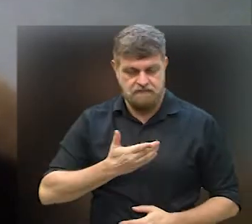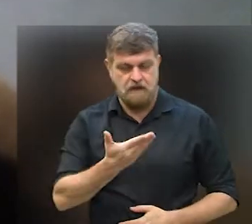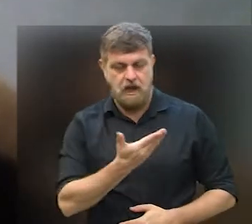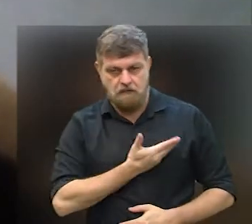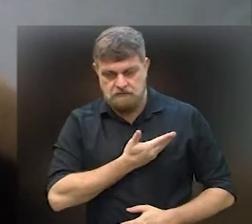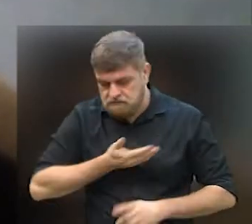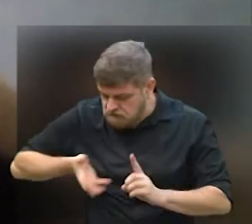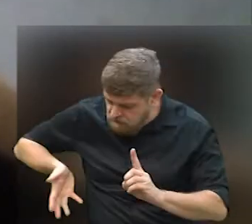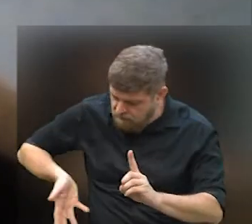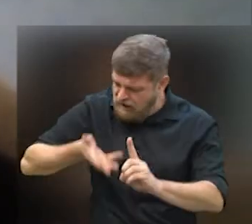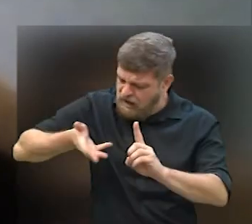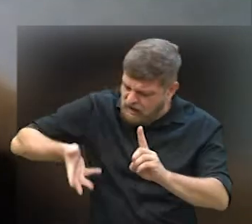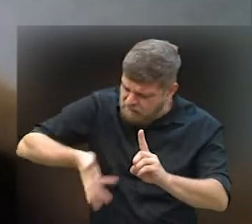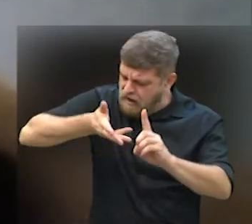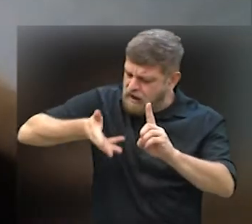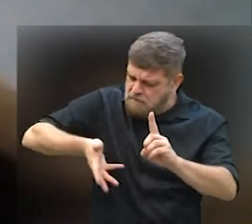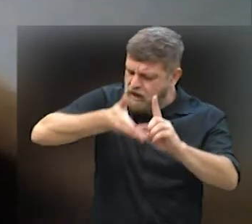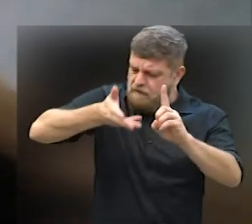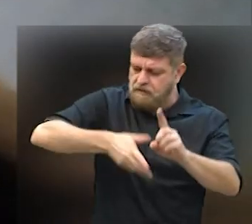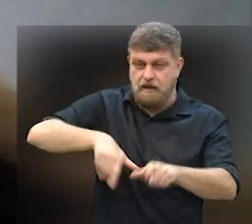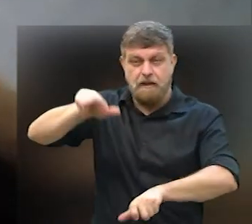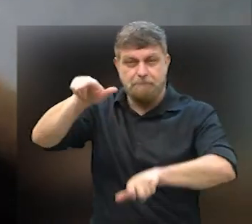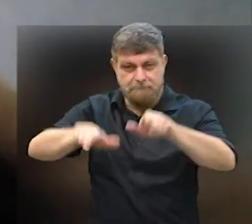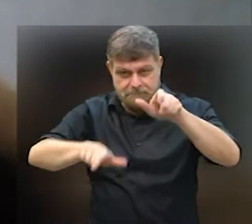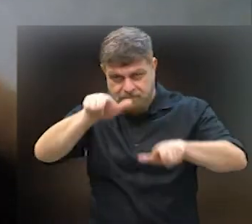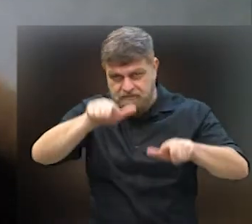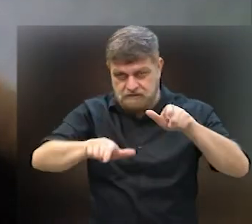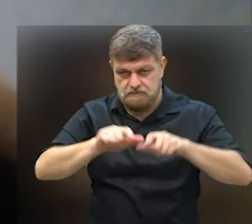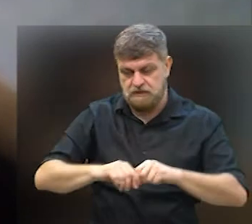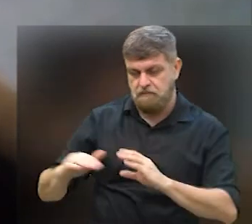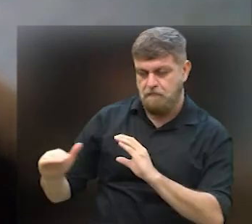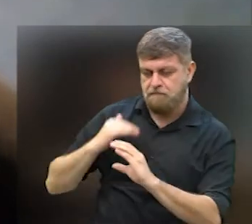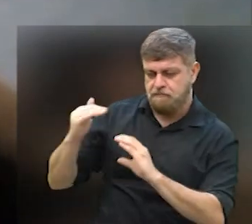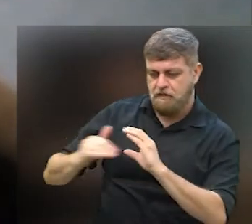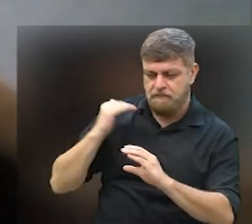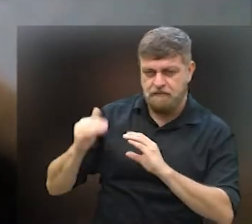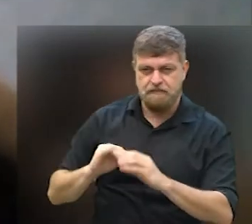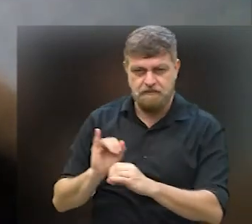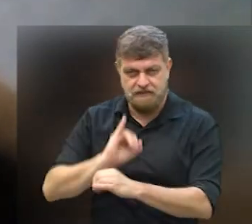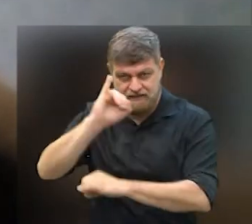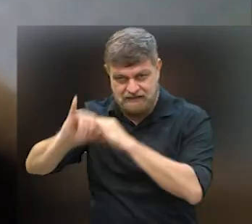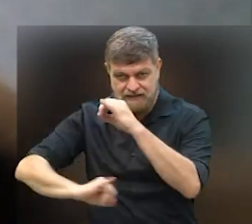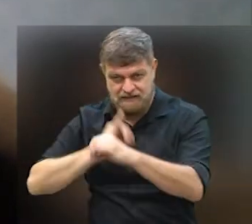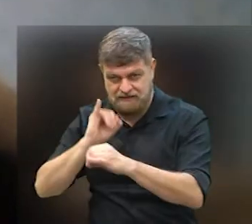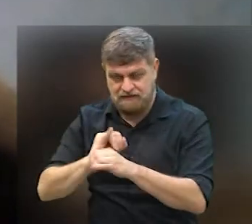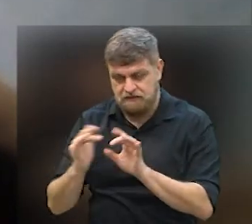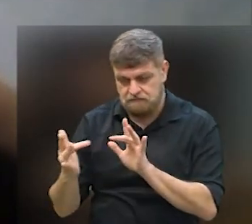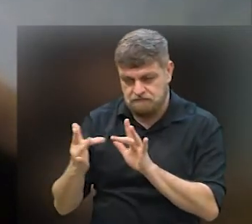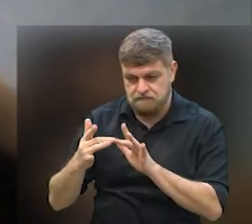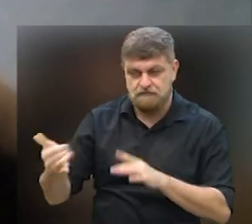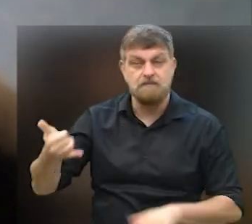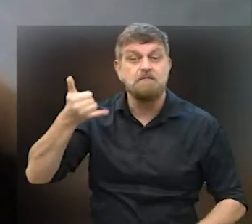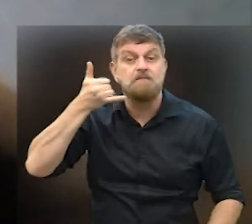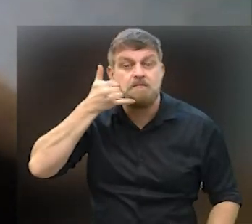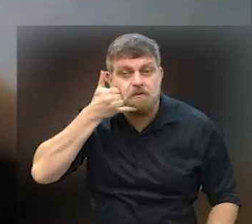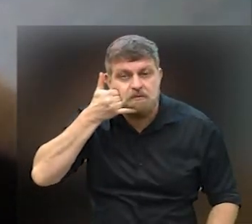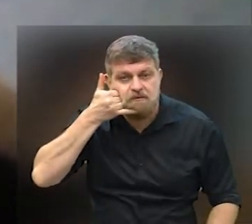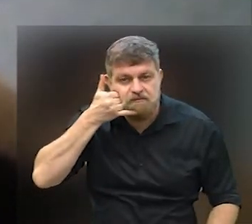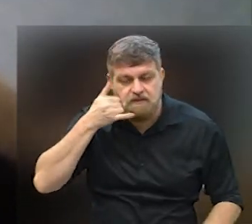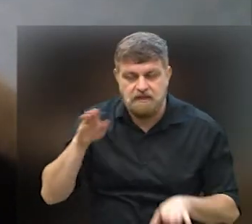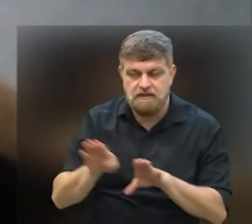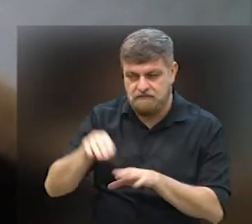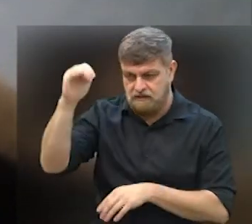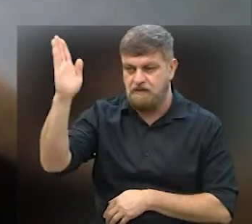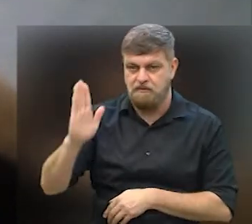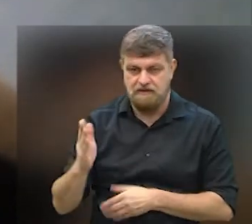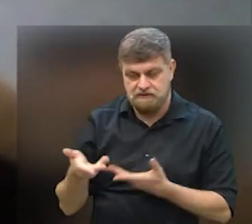de alguns amigos que estavam lá, com pessoas que estavam me escrevendo e falando comigo via telefone quando eu entrava em contato